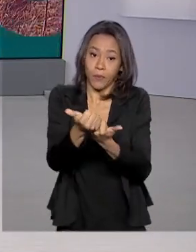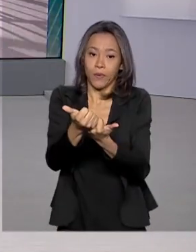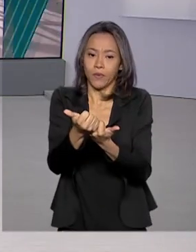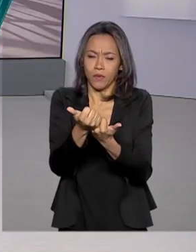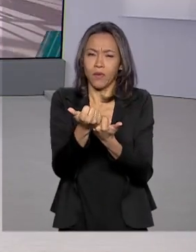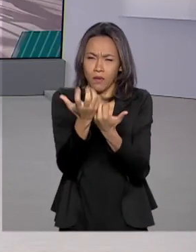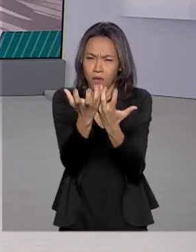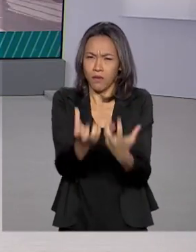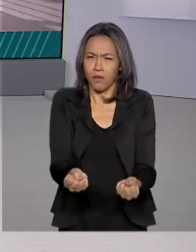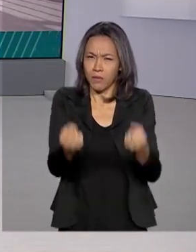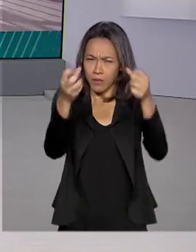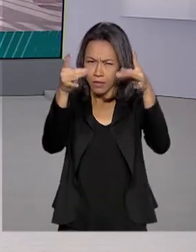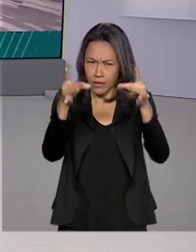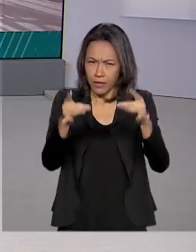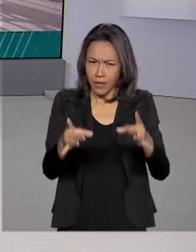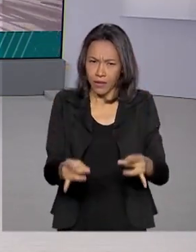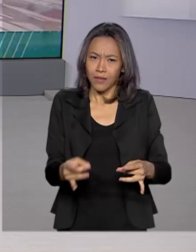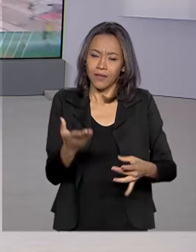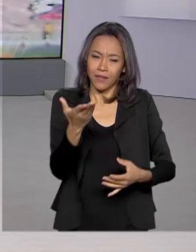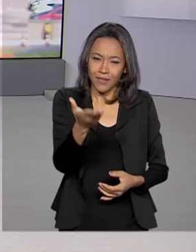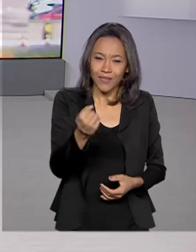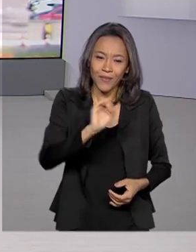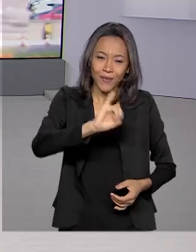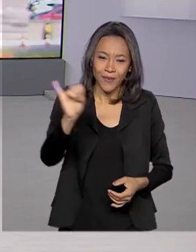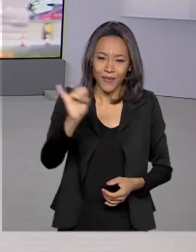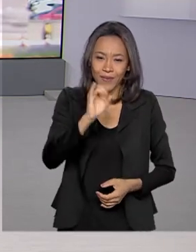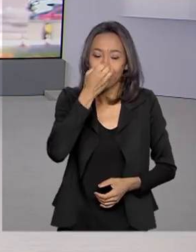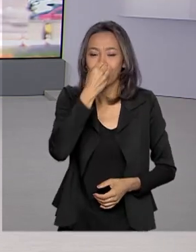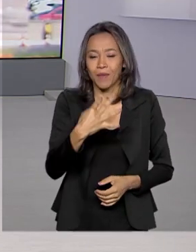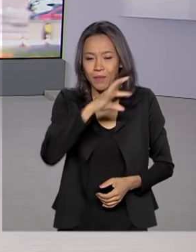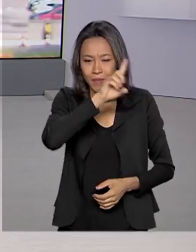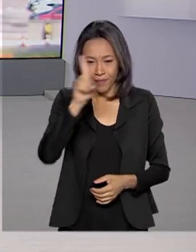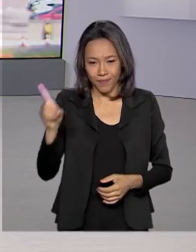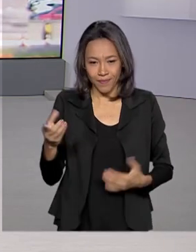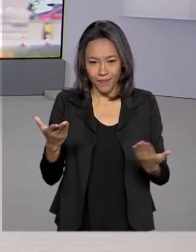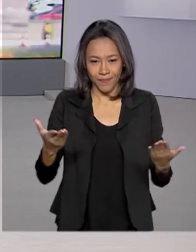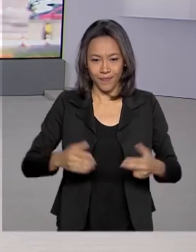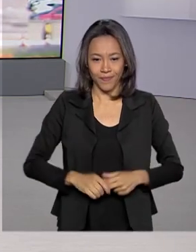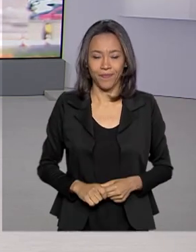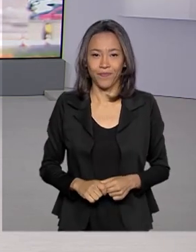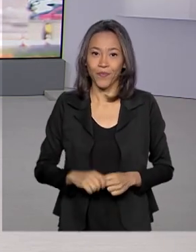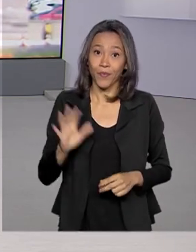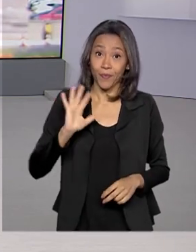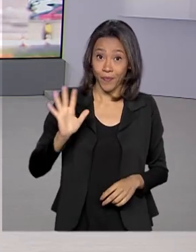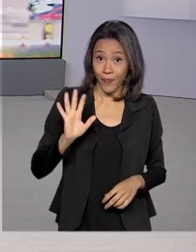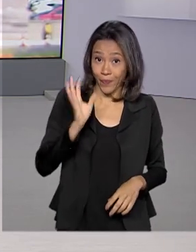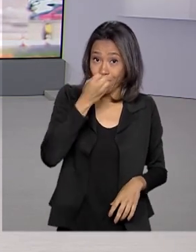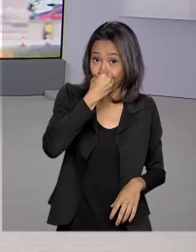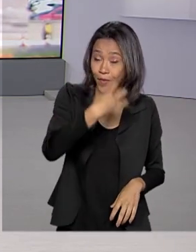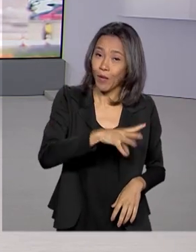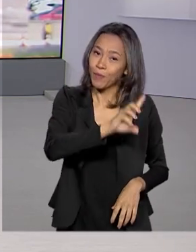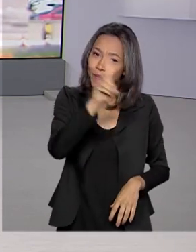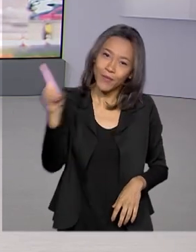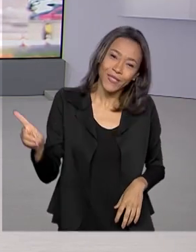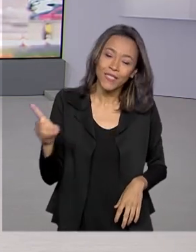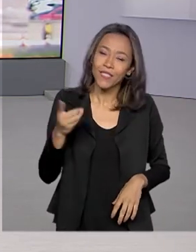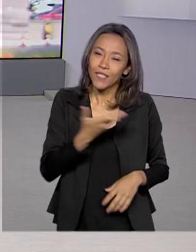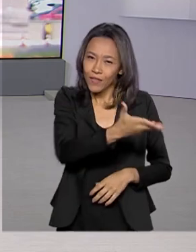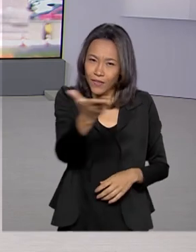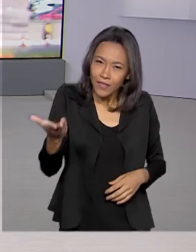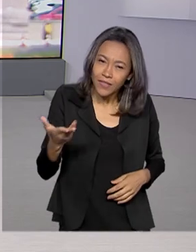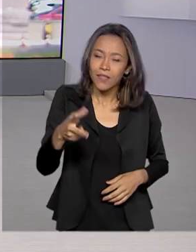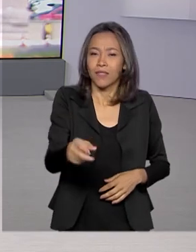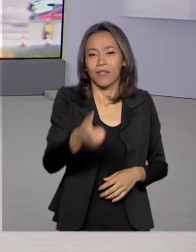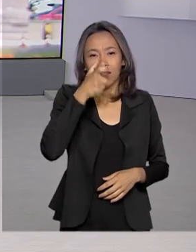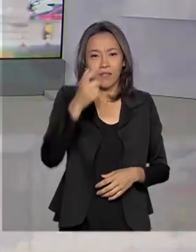saber os detalhes então com Glauco de Queiroz. Oi Glauco, bom dia pra você. Olá, bom dia Renata, bom dia também a todos que nos